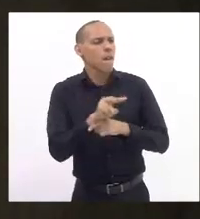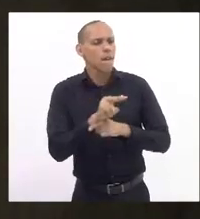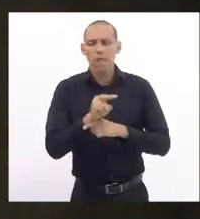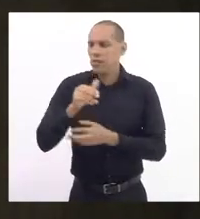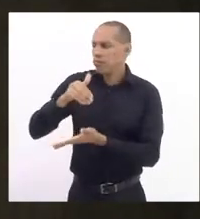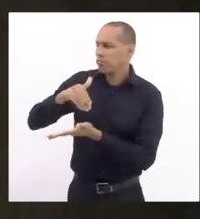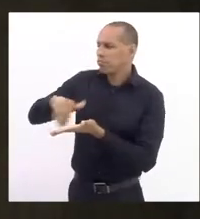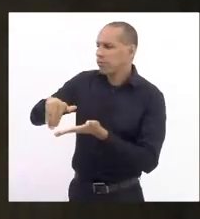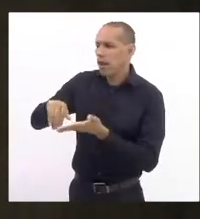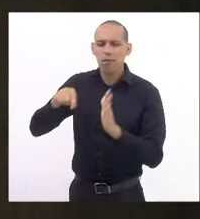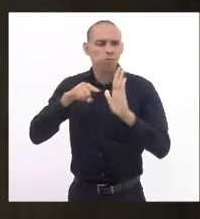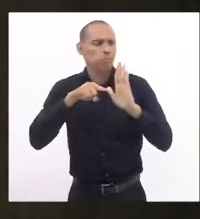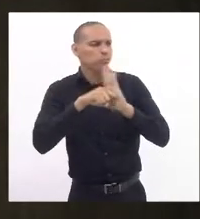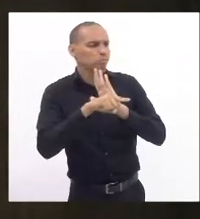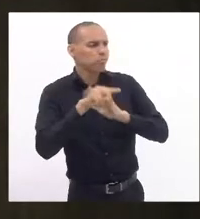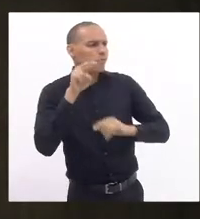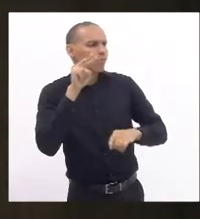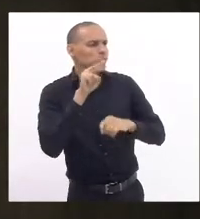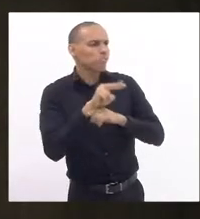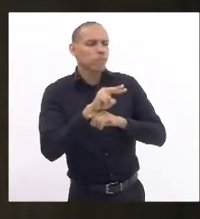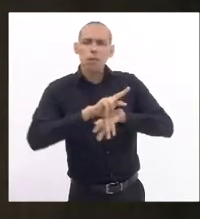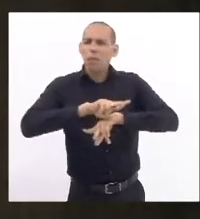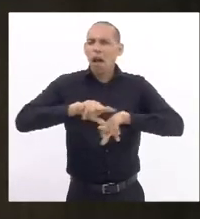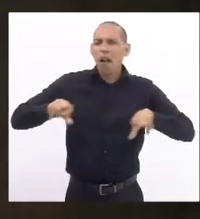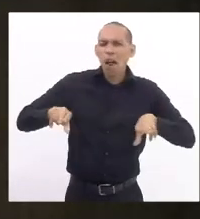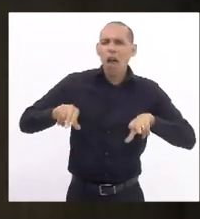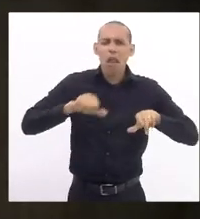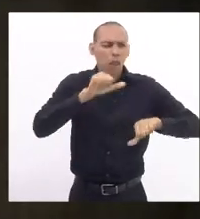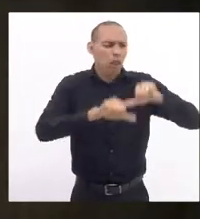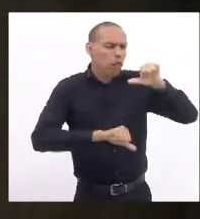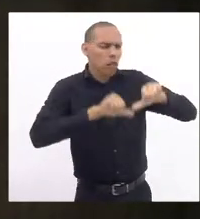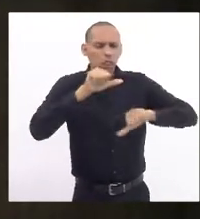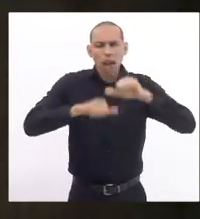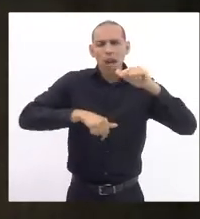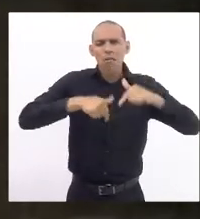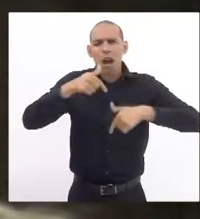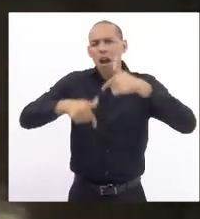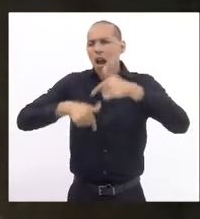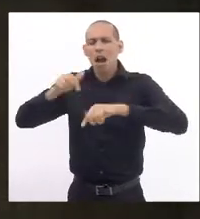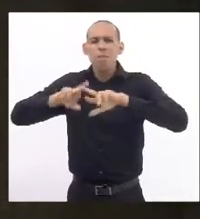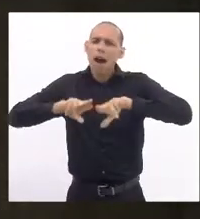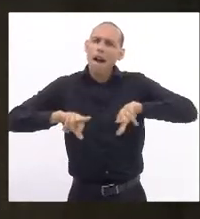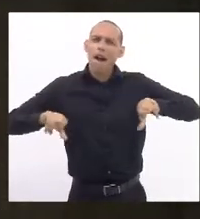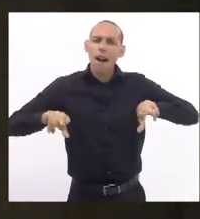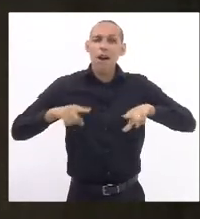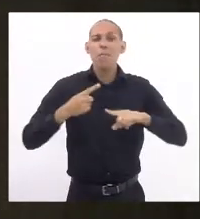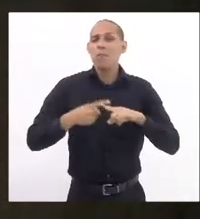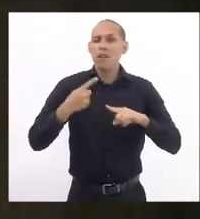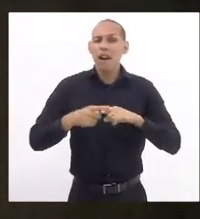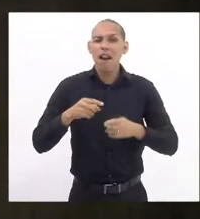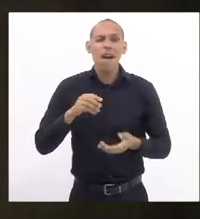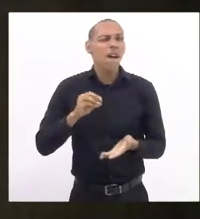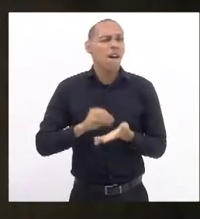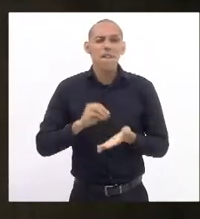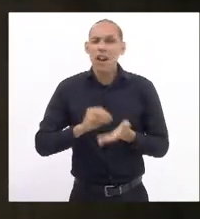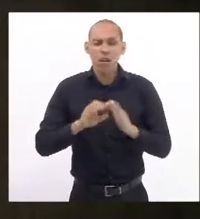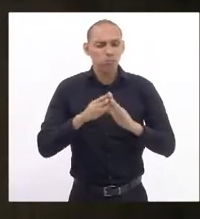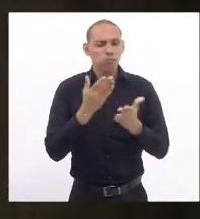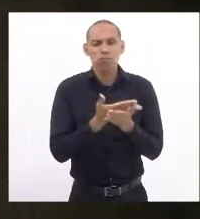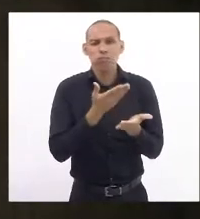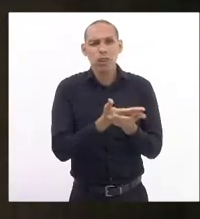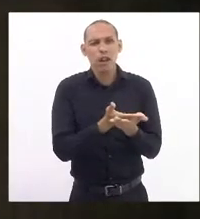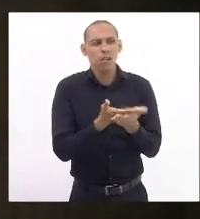é inspetor, mas independente dessa multifunção que o diretor cumpriu hoje, que inclusive é fruto da precarização das escolas,